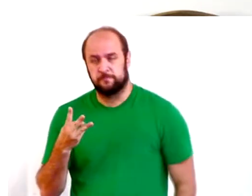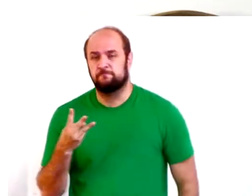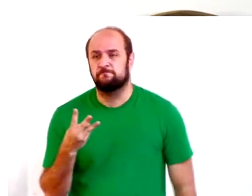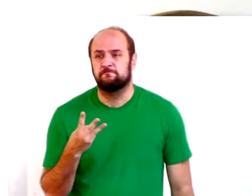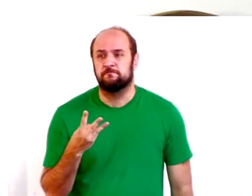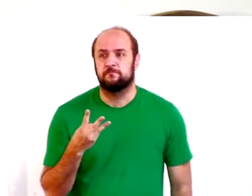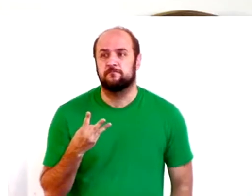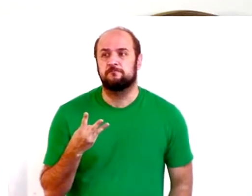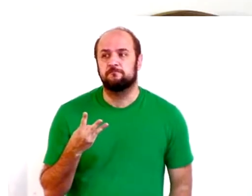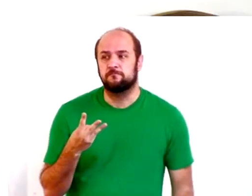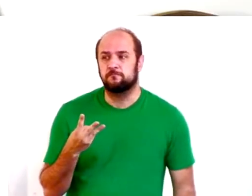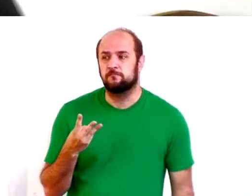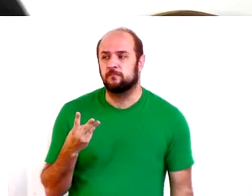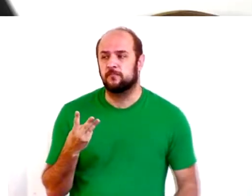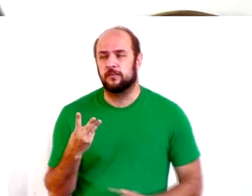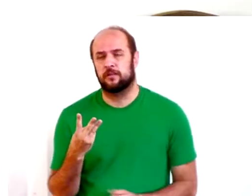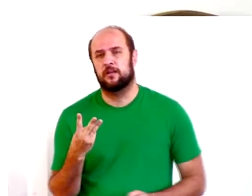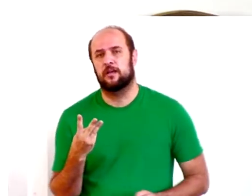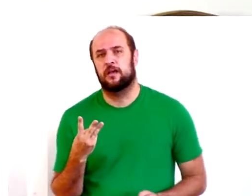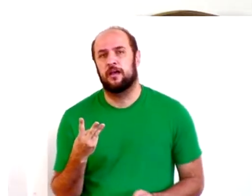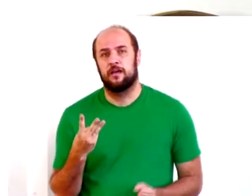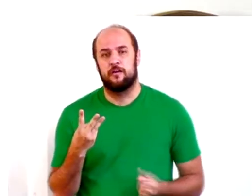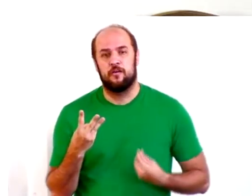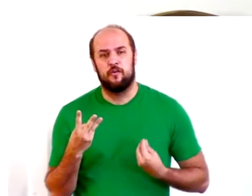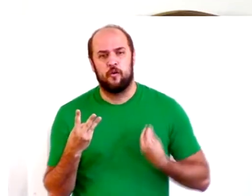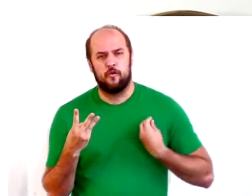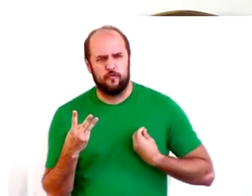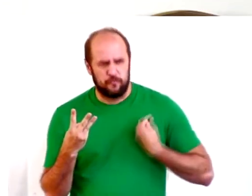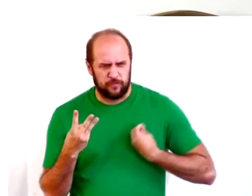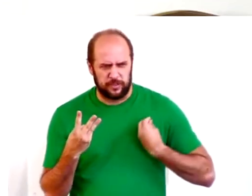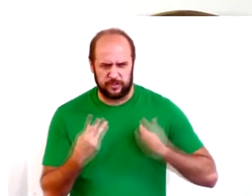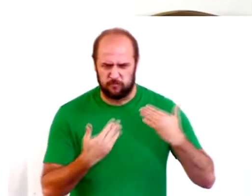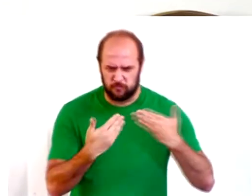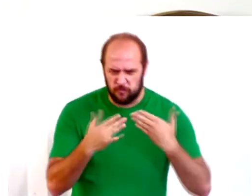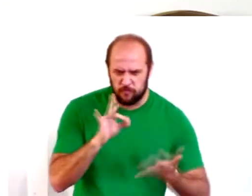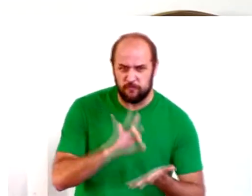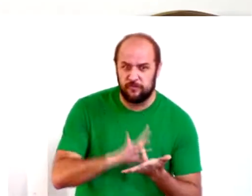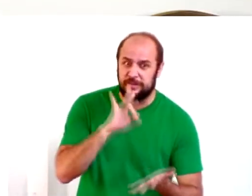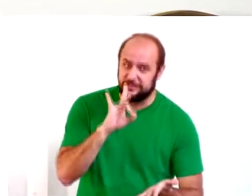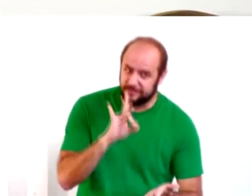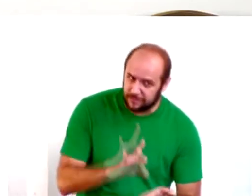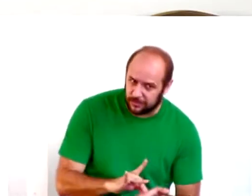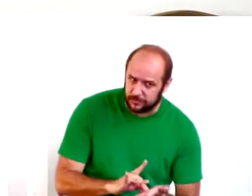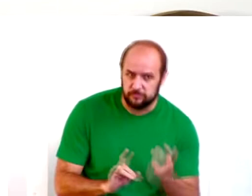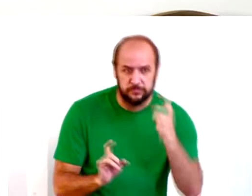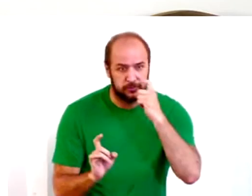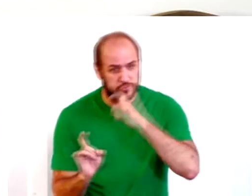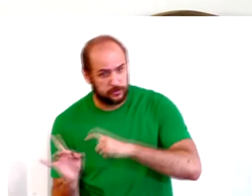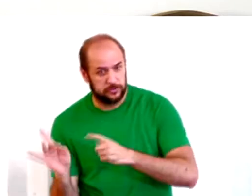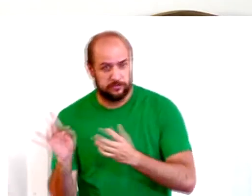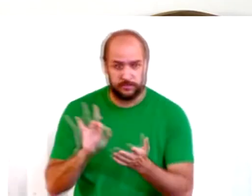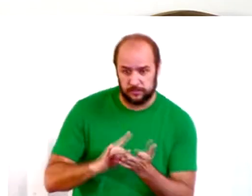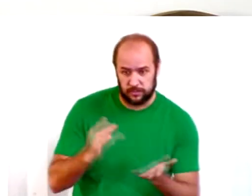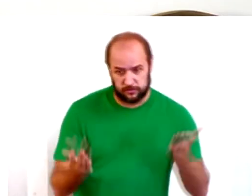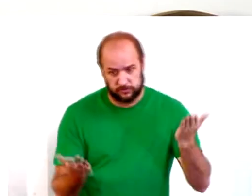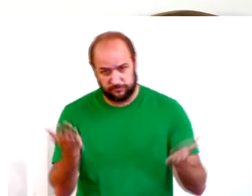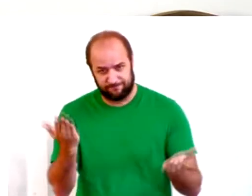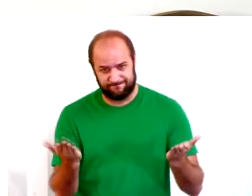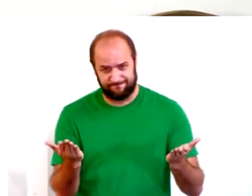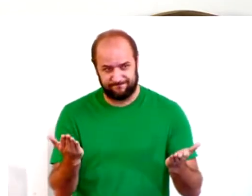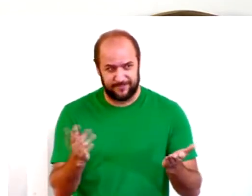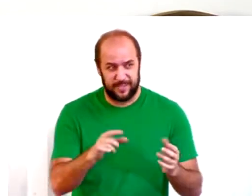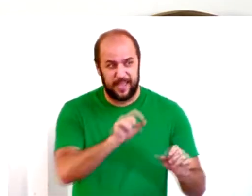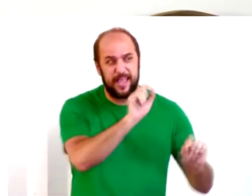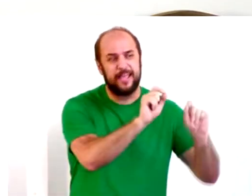é, irmãos, na lida com a verdade, entre verdade e mentira, o que as pessoas